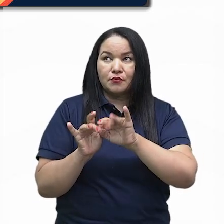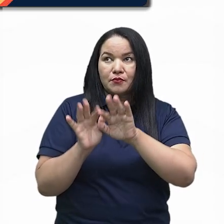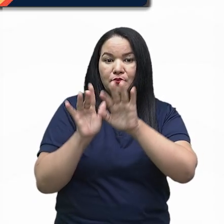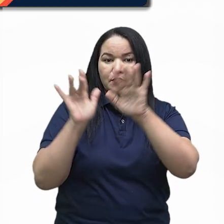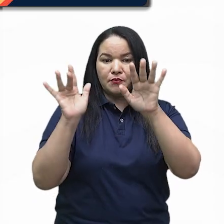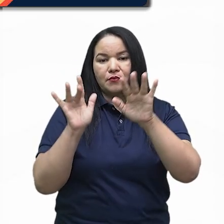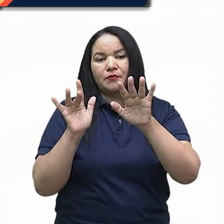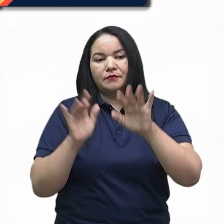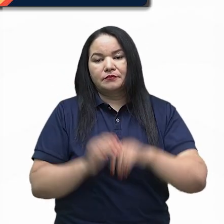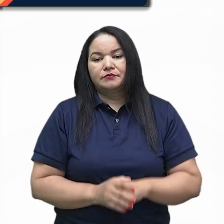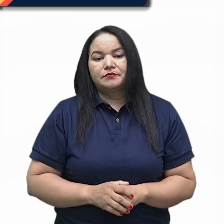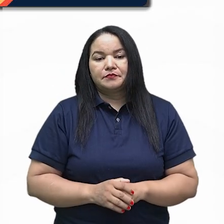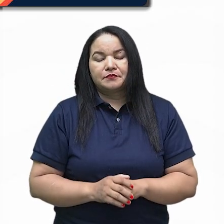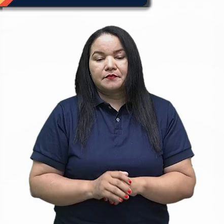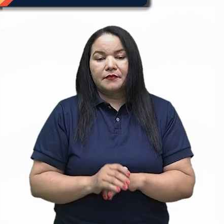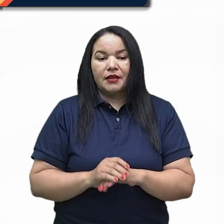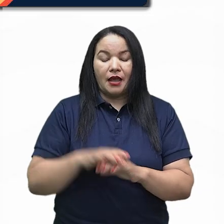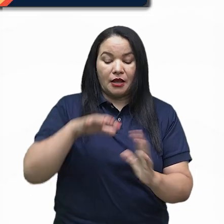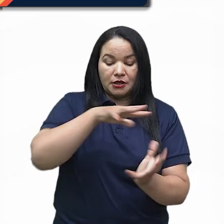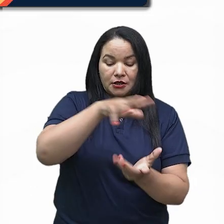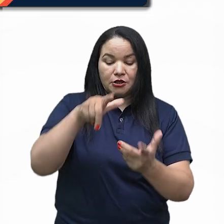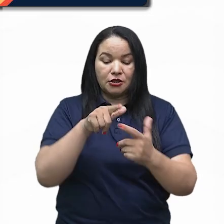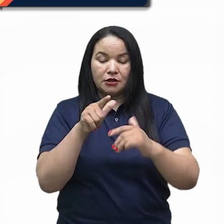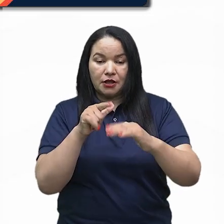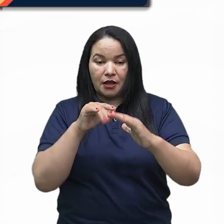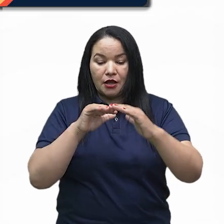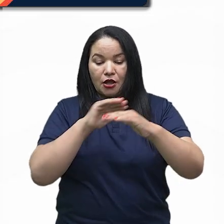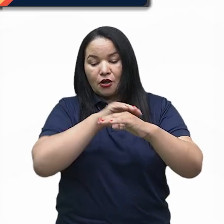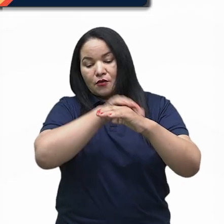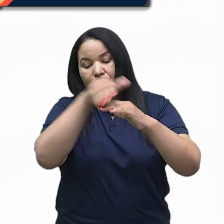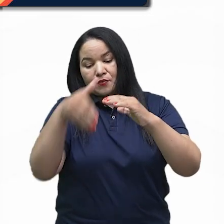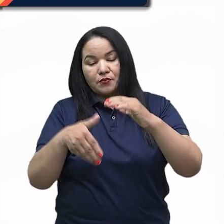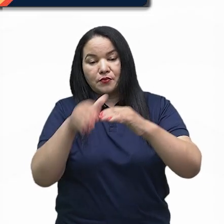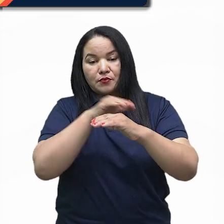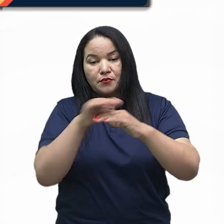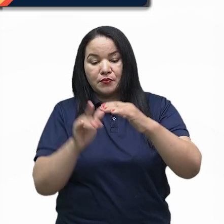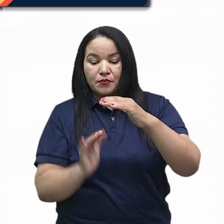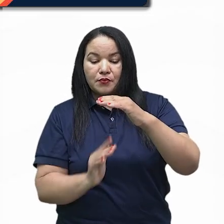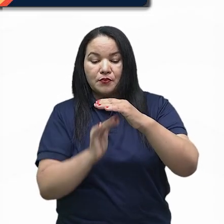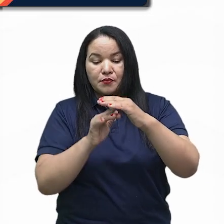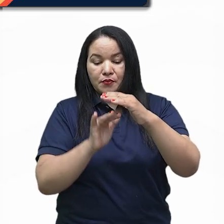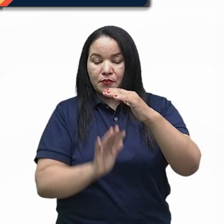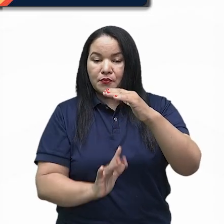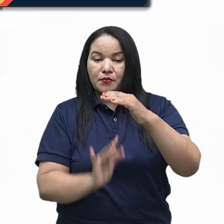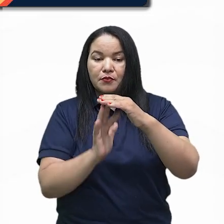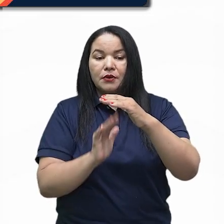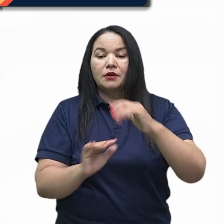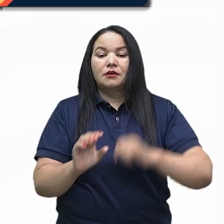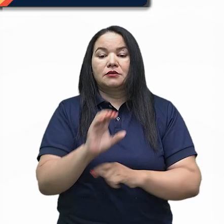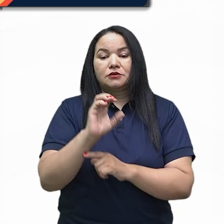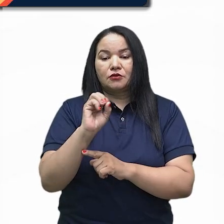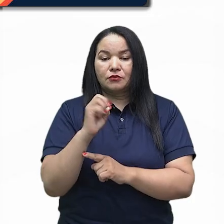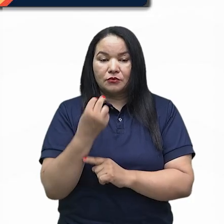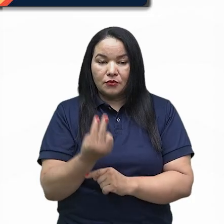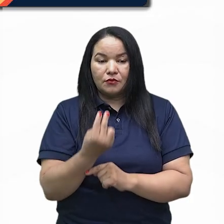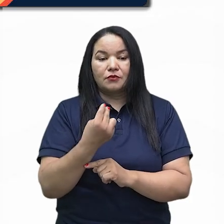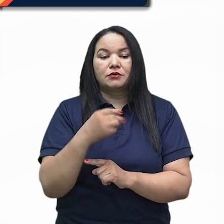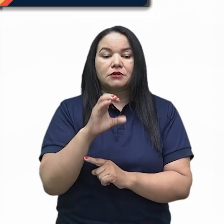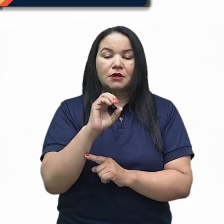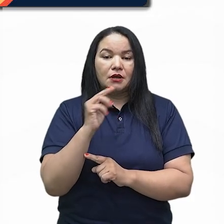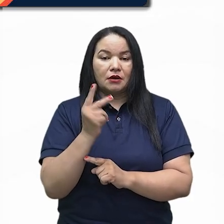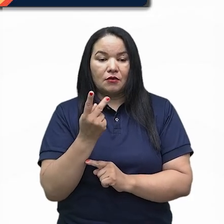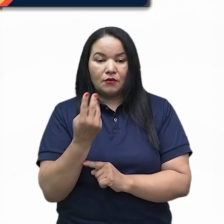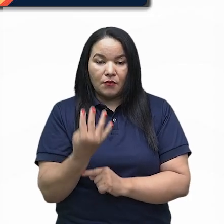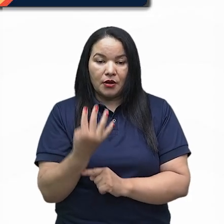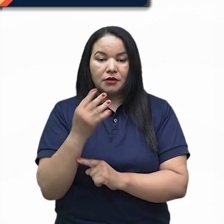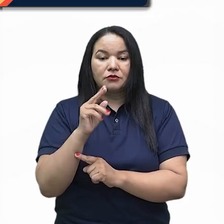para o espaço. Entre os gases, né, os principais gases do efeito estufa estão dióxido de carbono, metano,